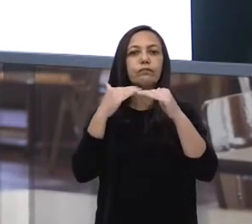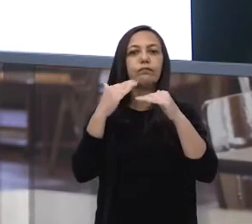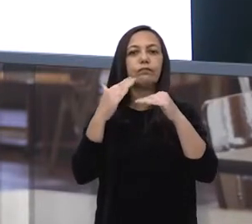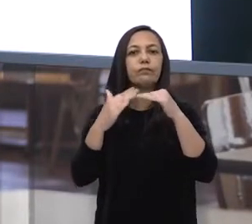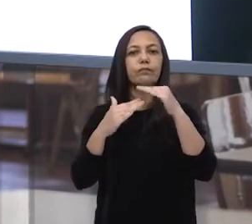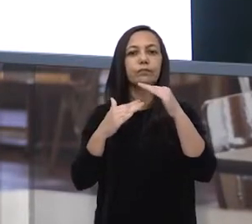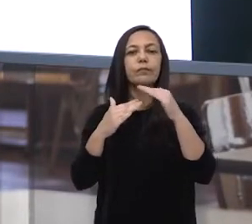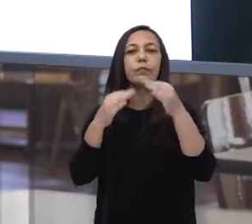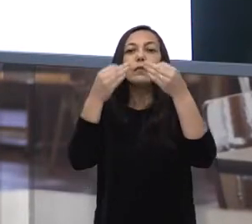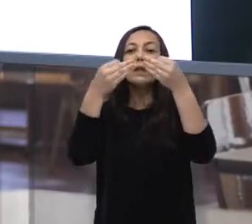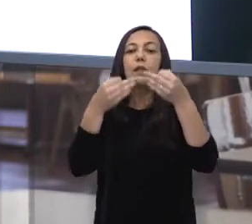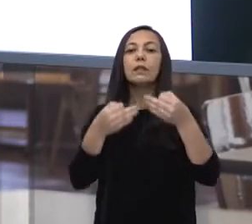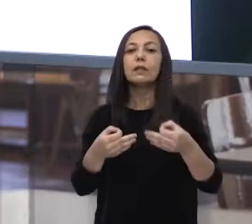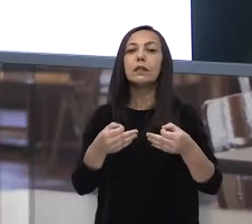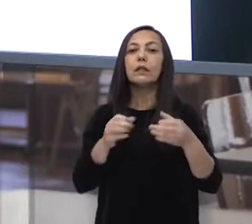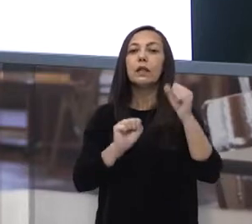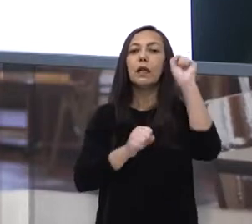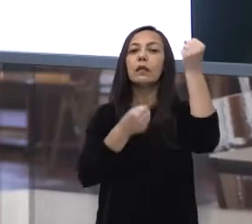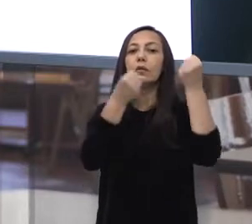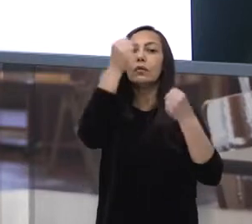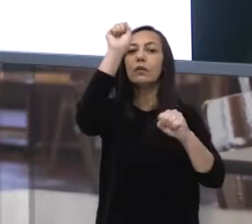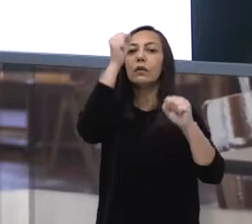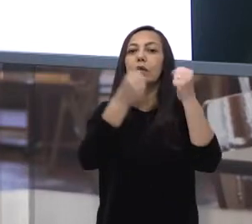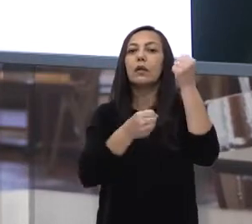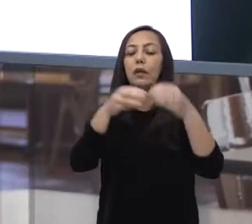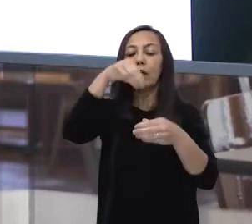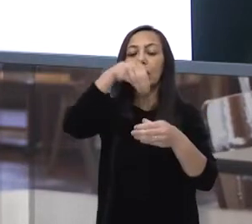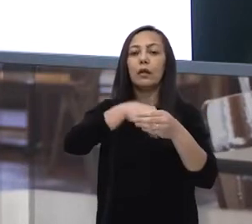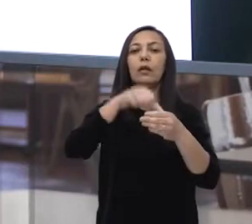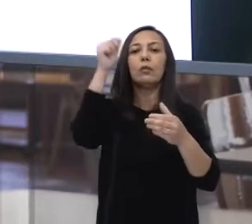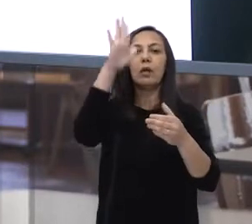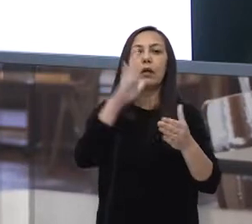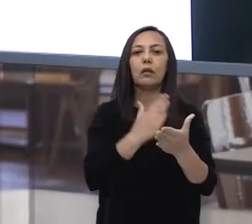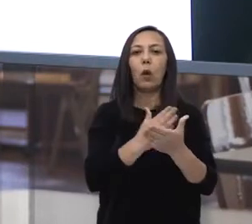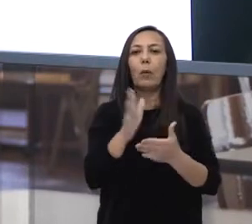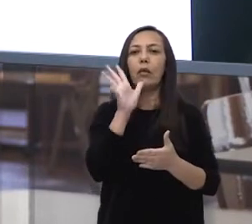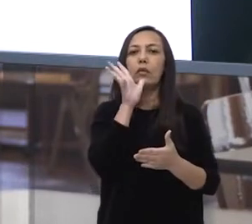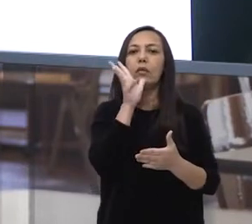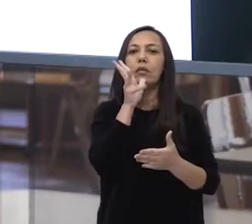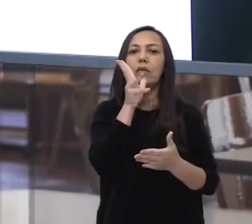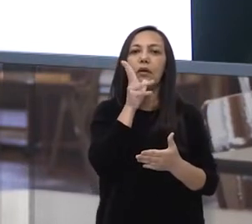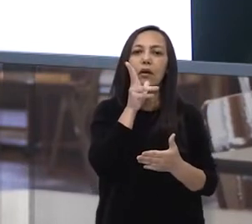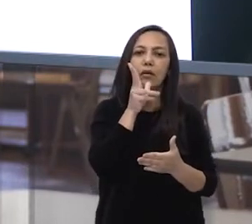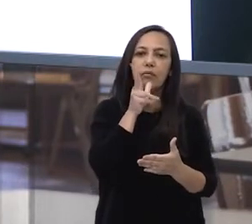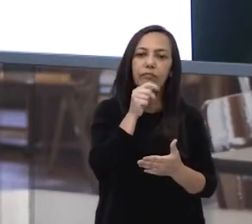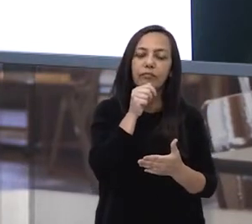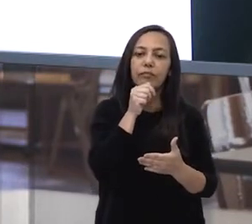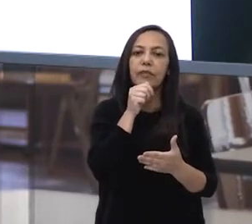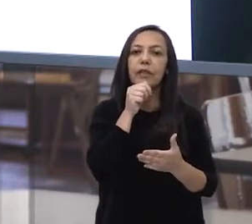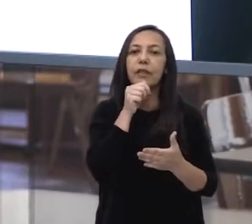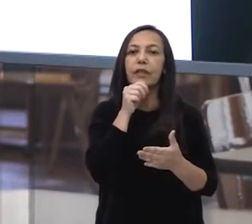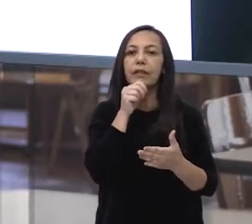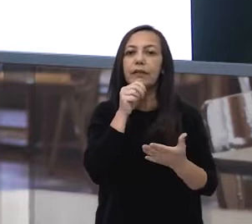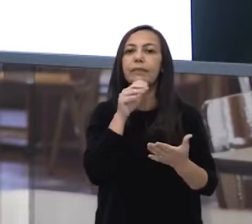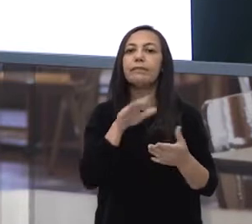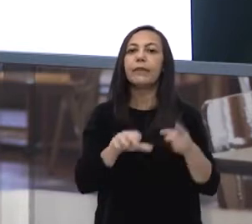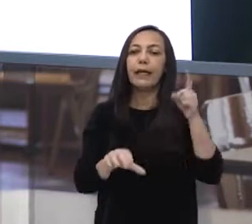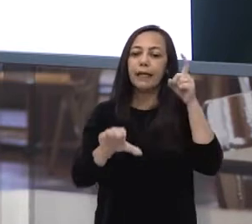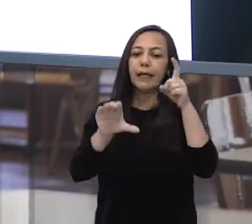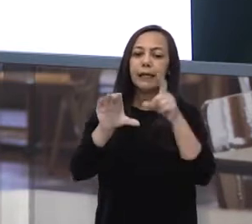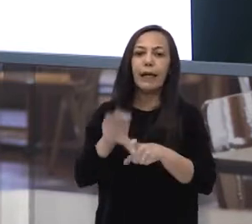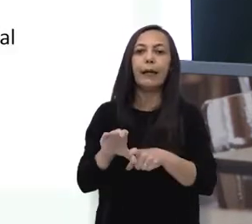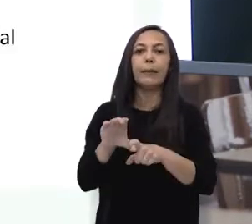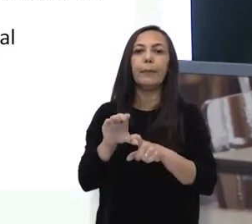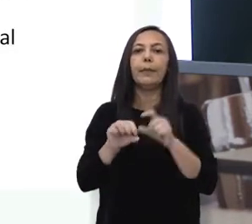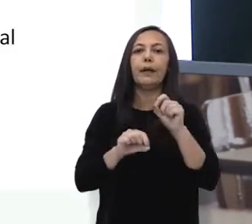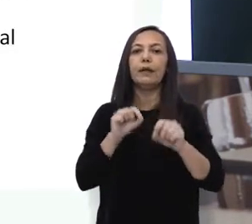é certo dizer que a industrialização brasileira é tardia, tá certo? E dependia, ou melhor, depende